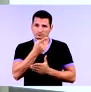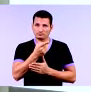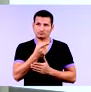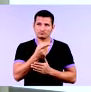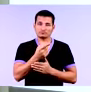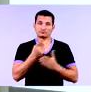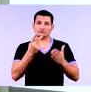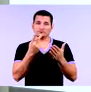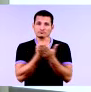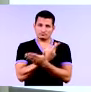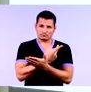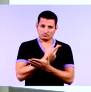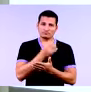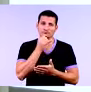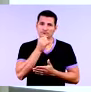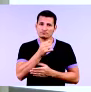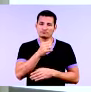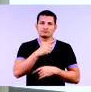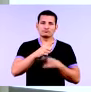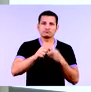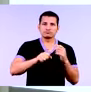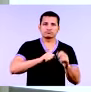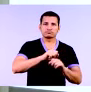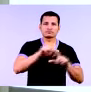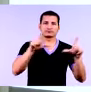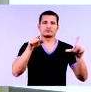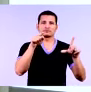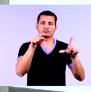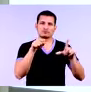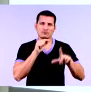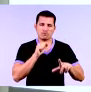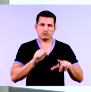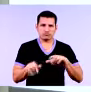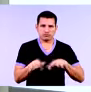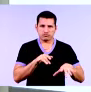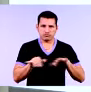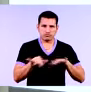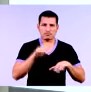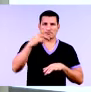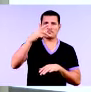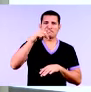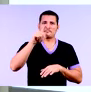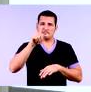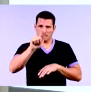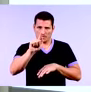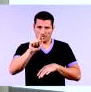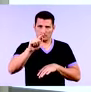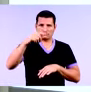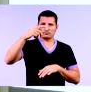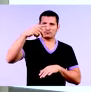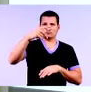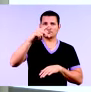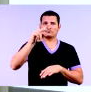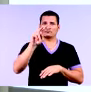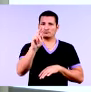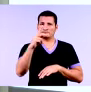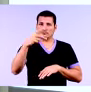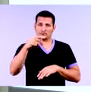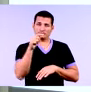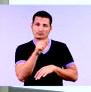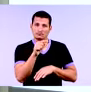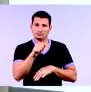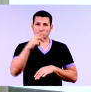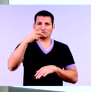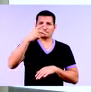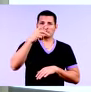no momento em que ela é executada, ou seja, você programa uma página com PHP, essa página ela